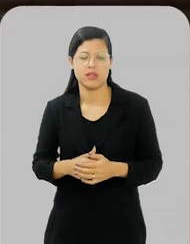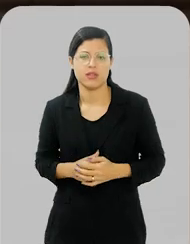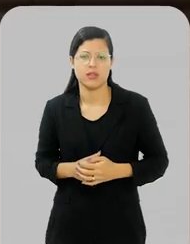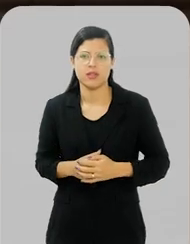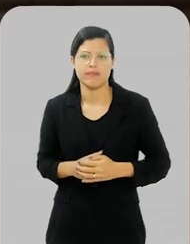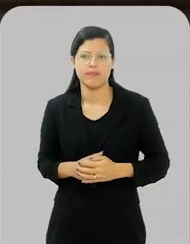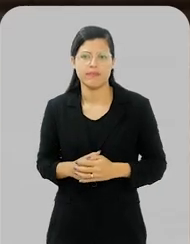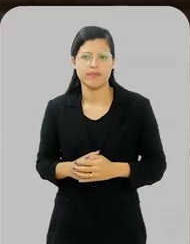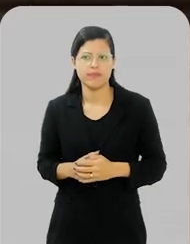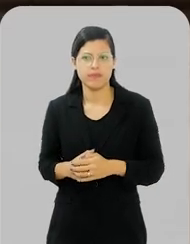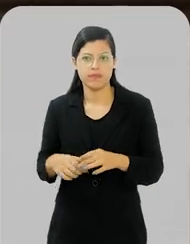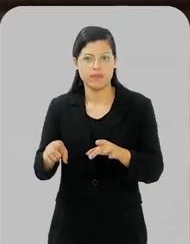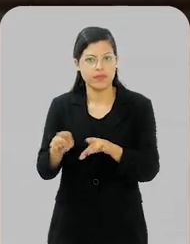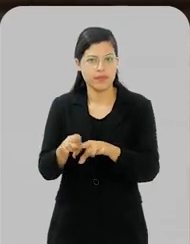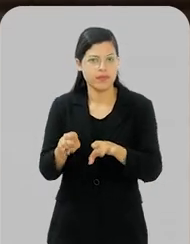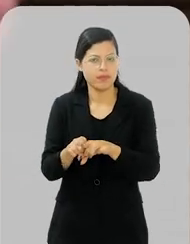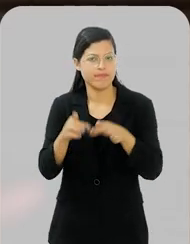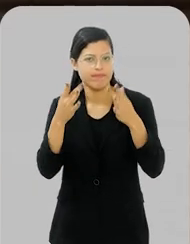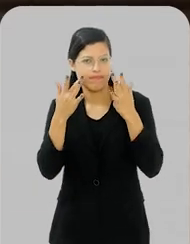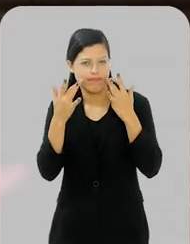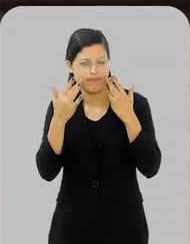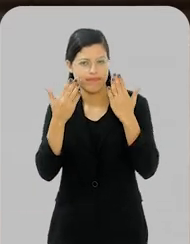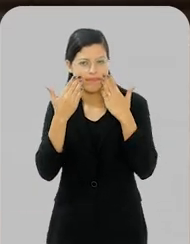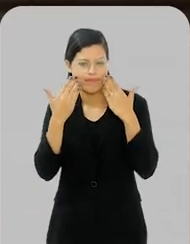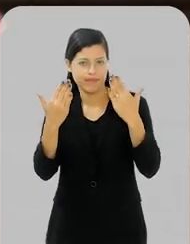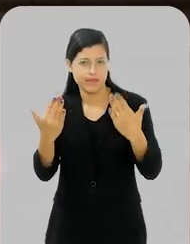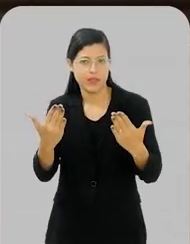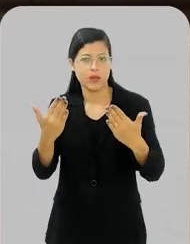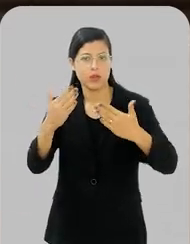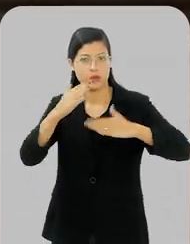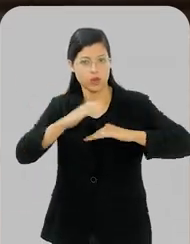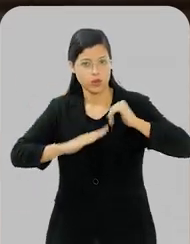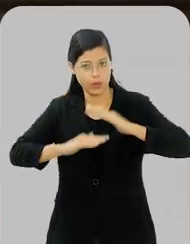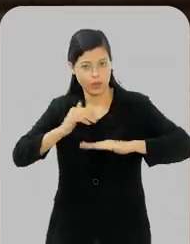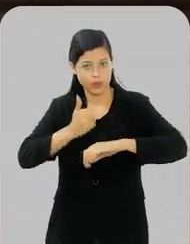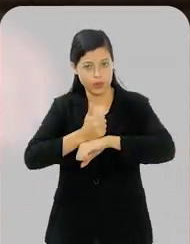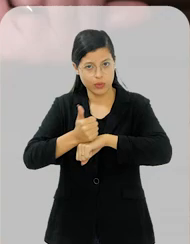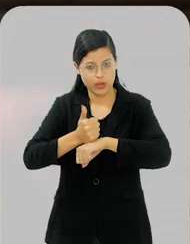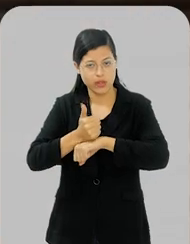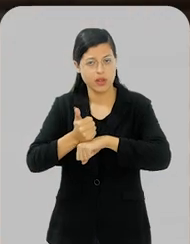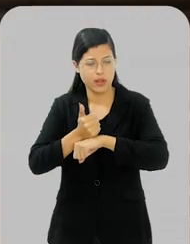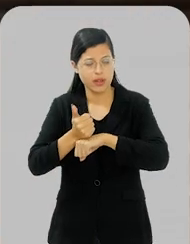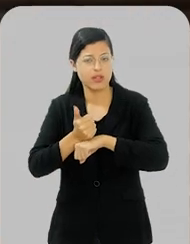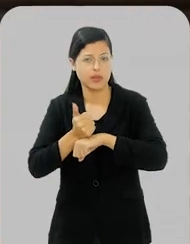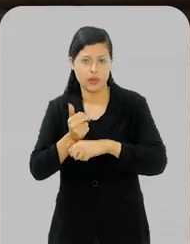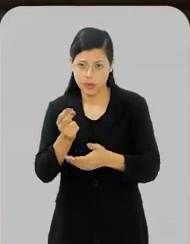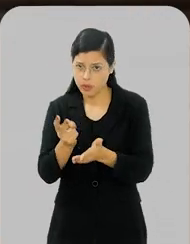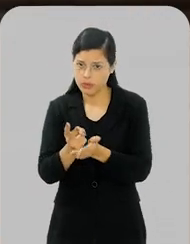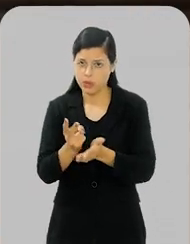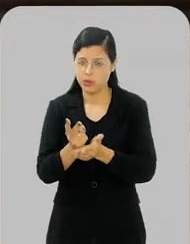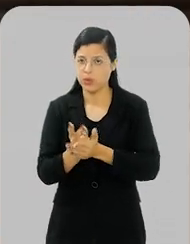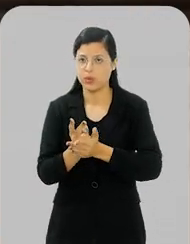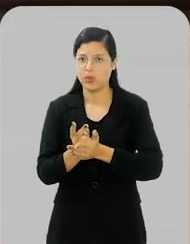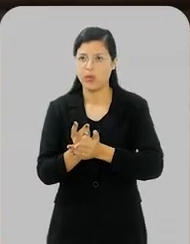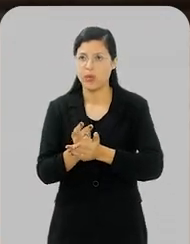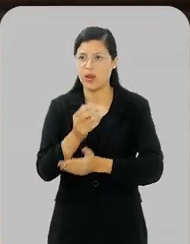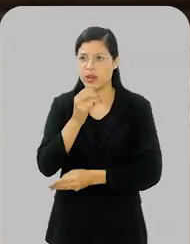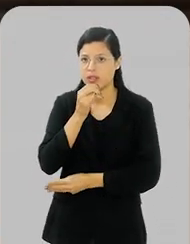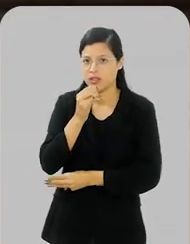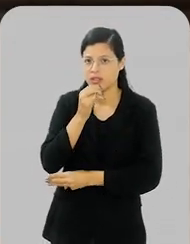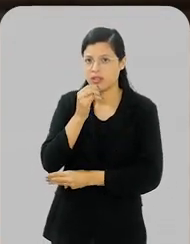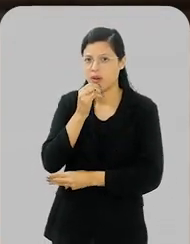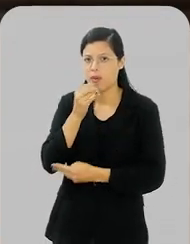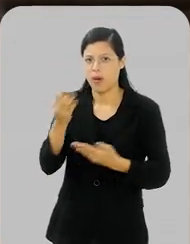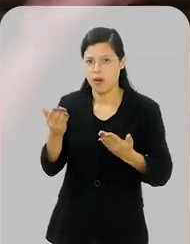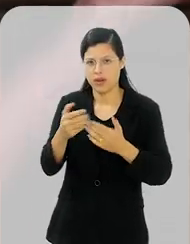qualidade, de espetáculos e de profissionais, e continua sendo. A gente, por